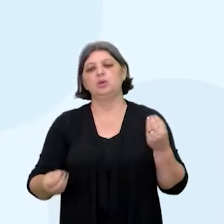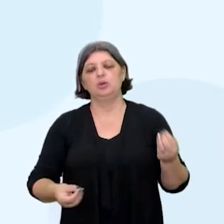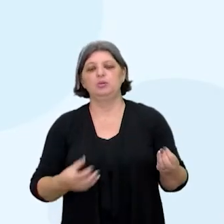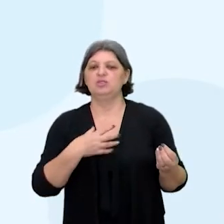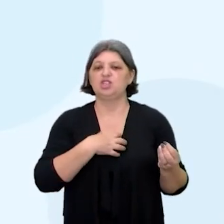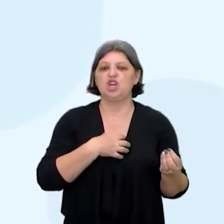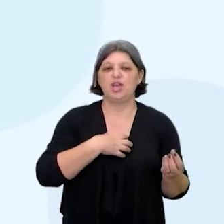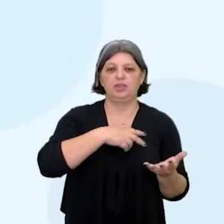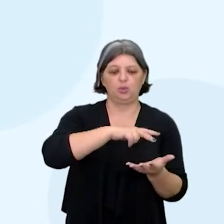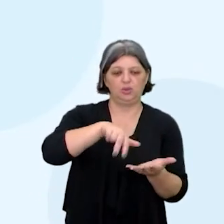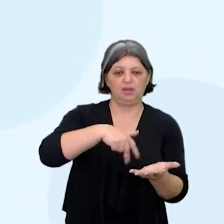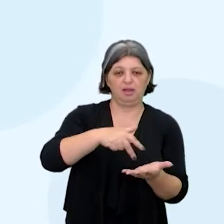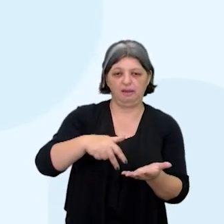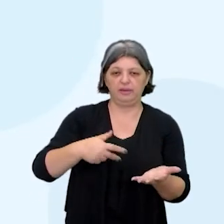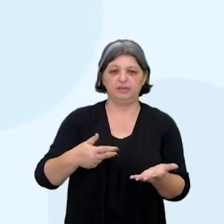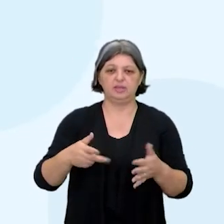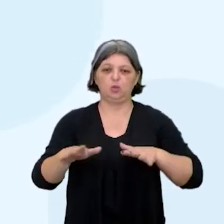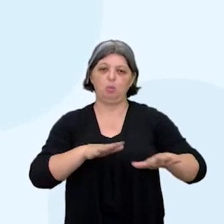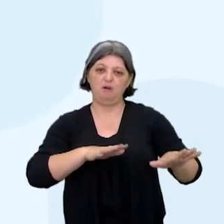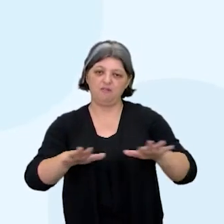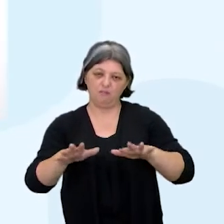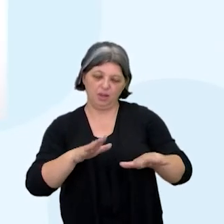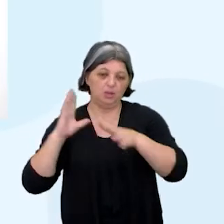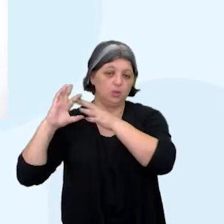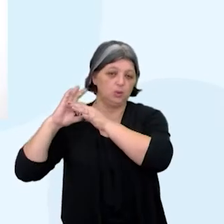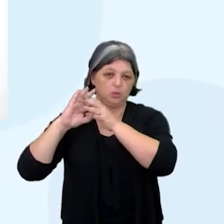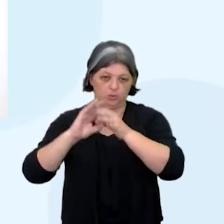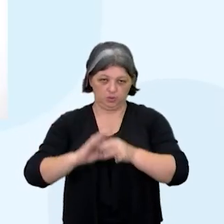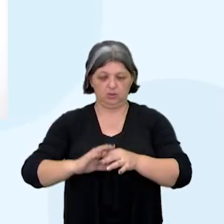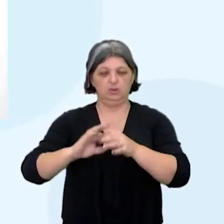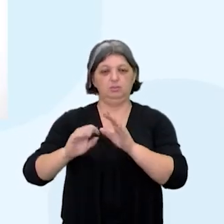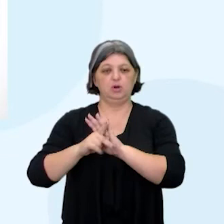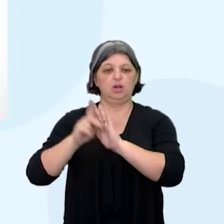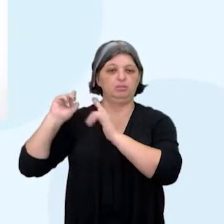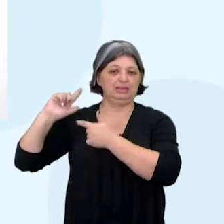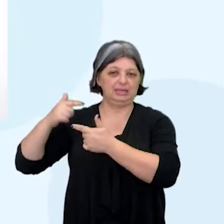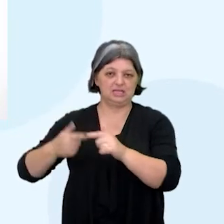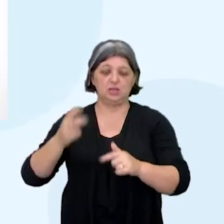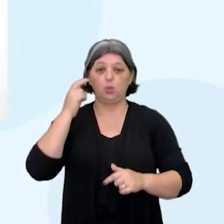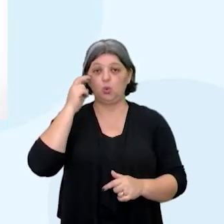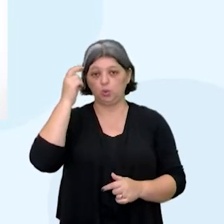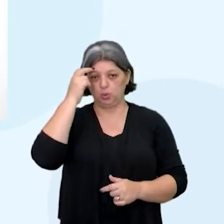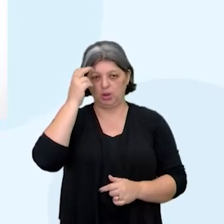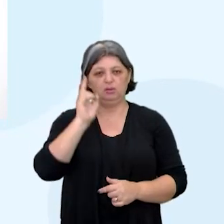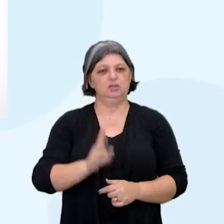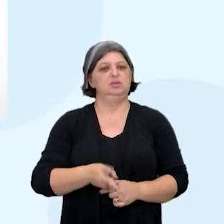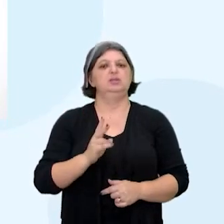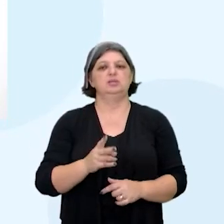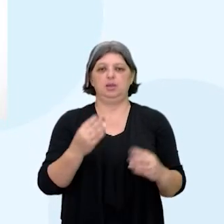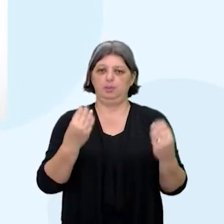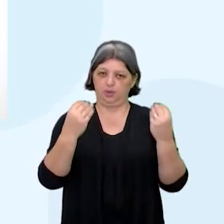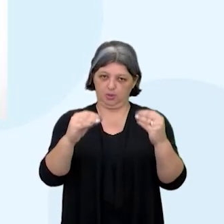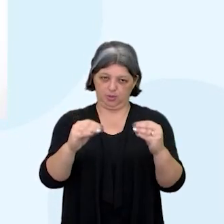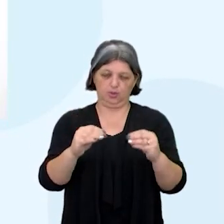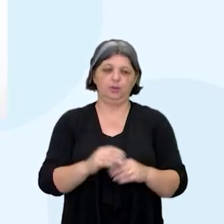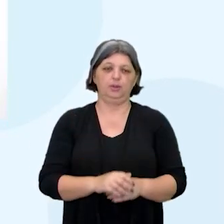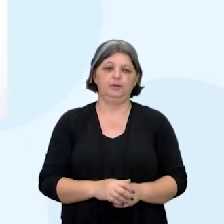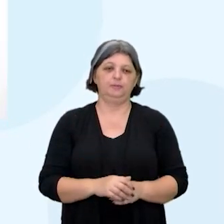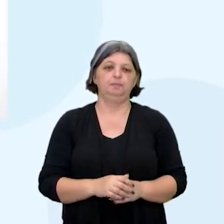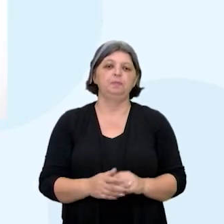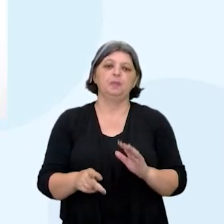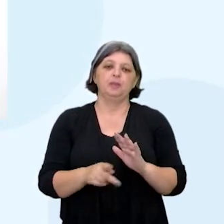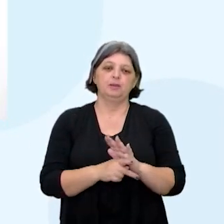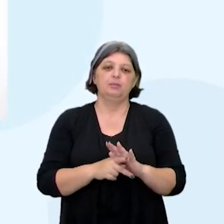sobre a dança e o contexto da dança em tradições culturais. Essa parte eu sempre coloco a questão do nosso